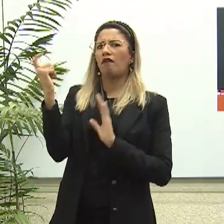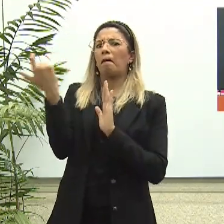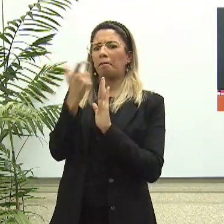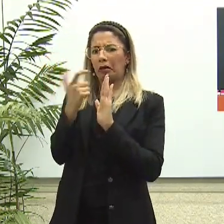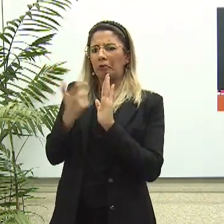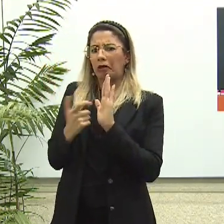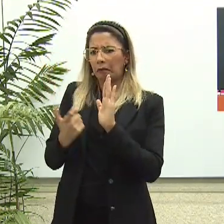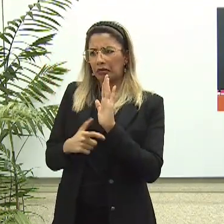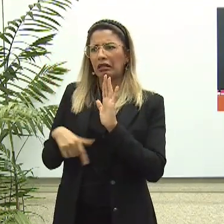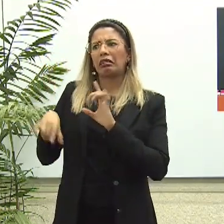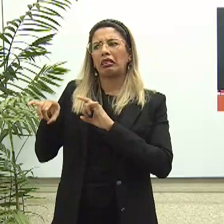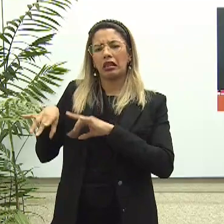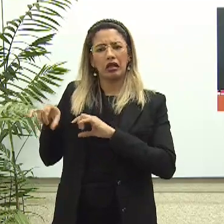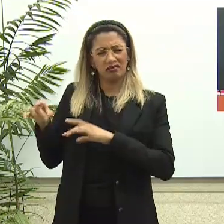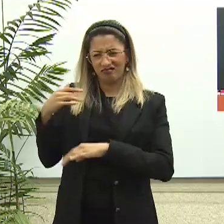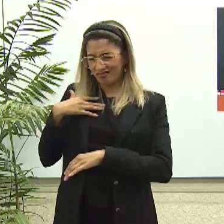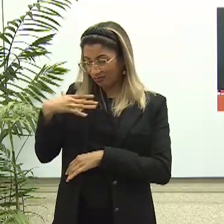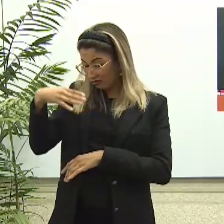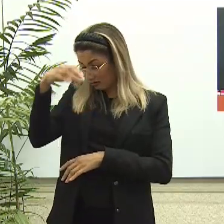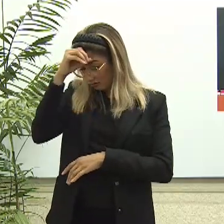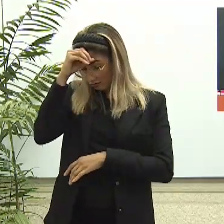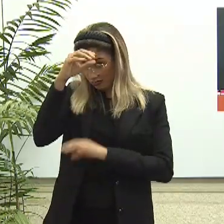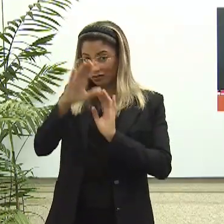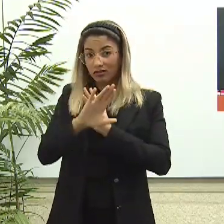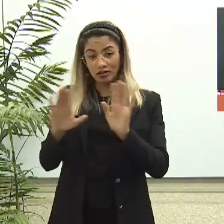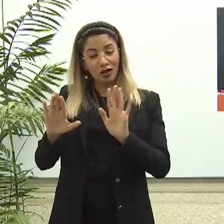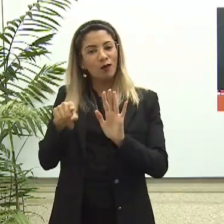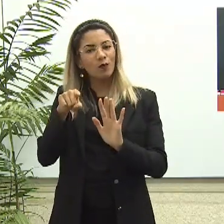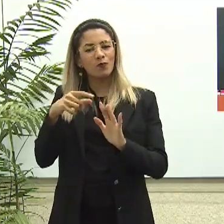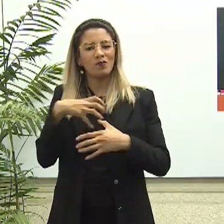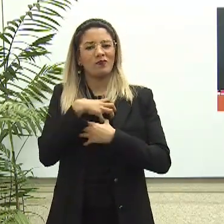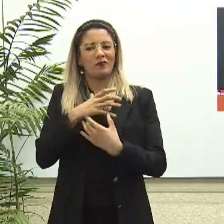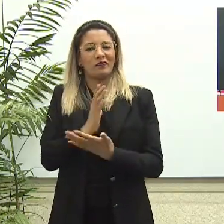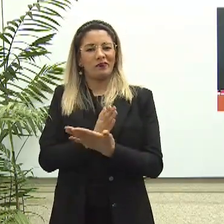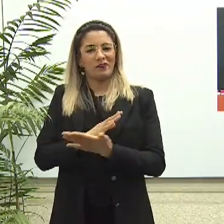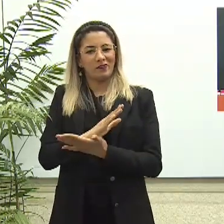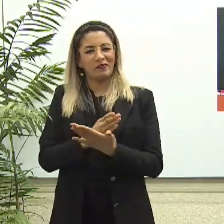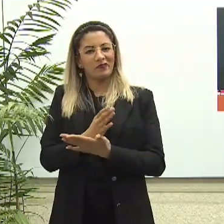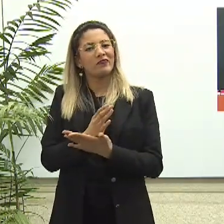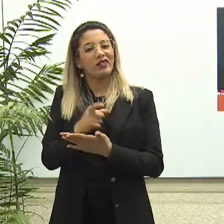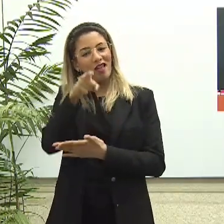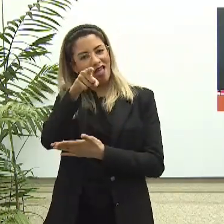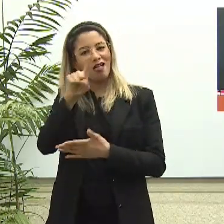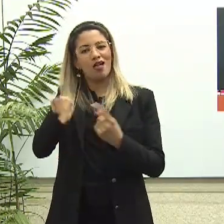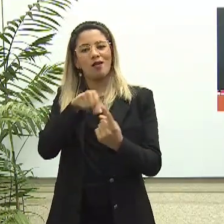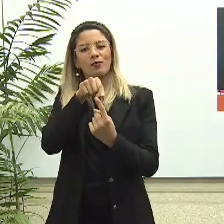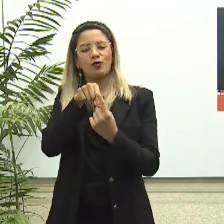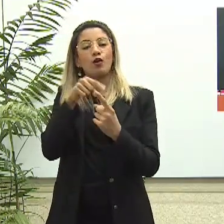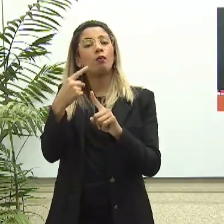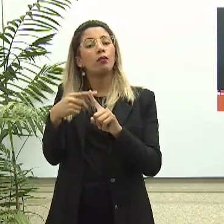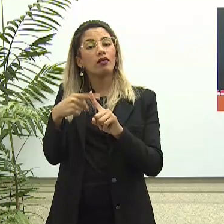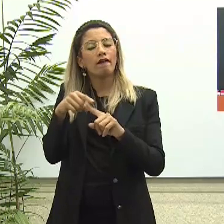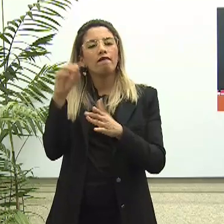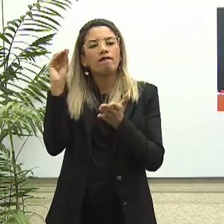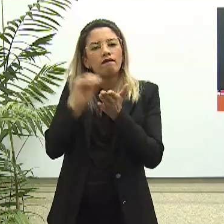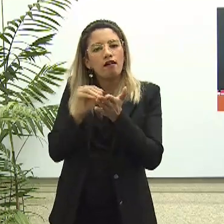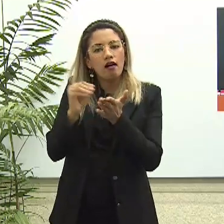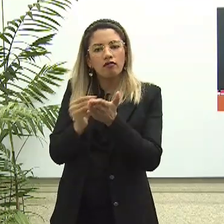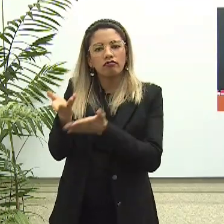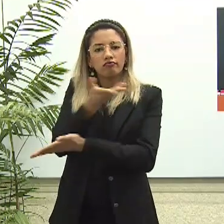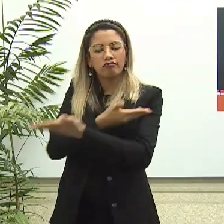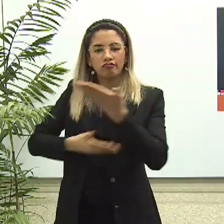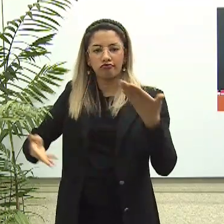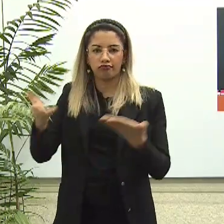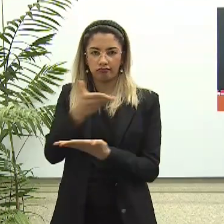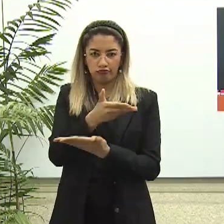causou um desconforto intelectual que realmente nós queríamos fazer isso porque falta essa esse diálogo é um abismo entre as ciências